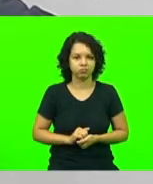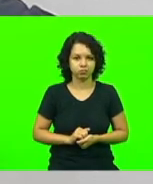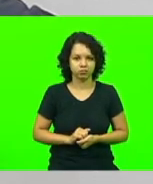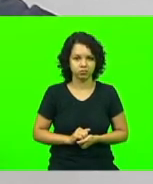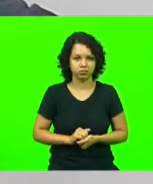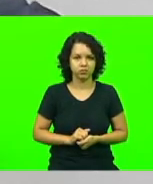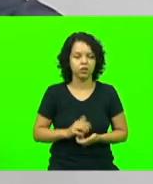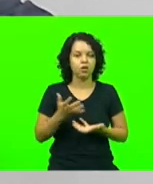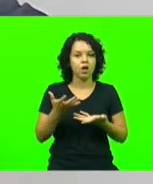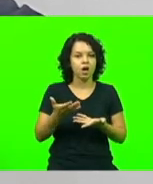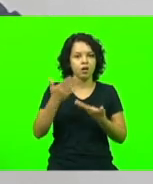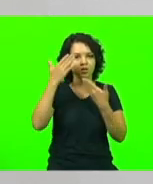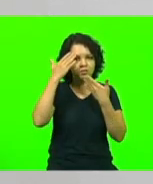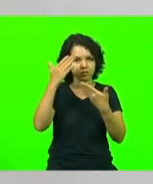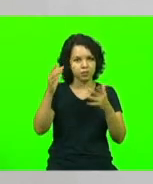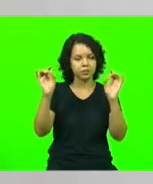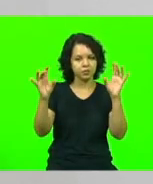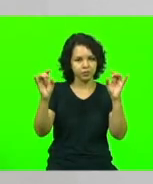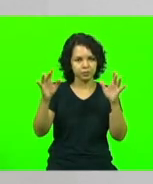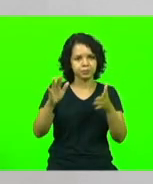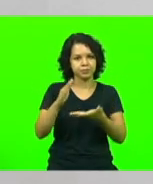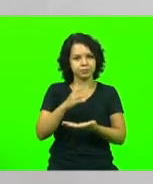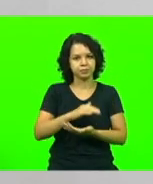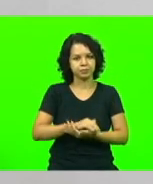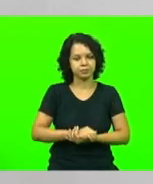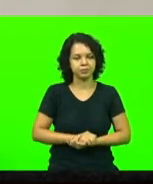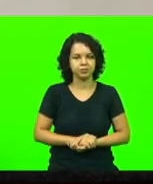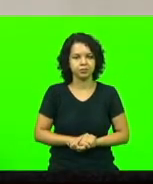Quero agradecer essa oportunidade aí, presidente. Obrigado.